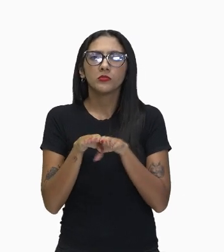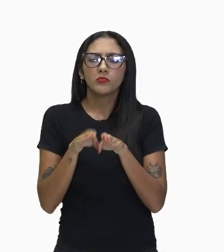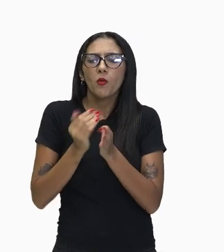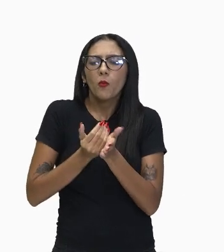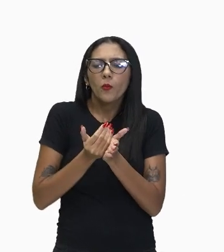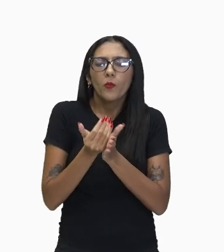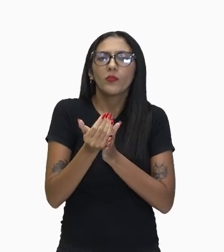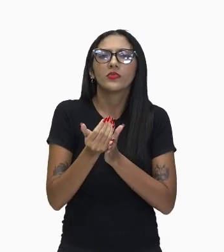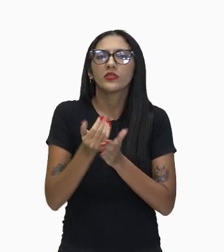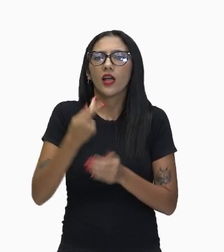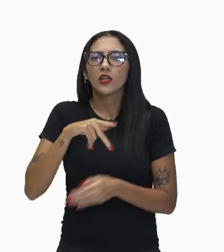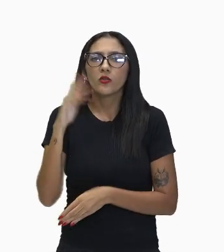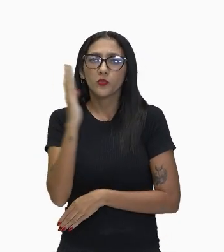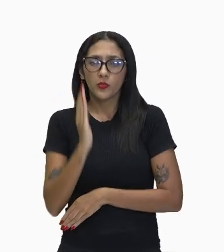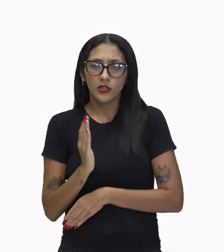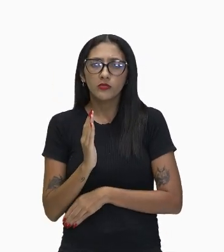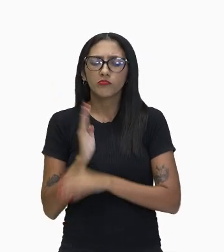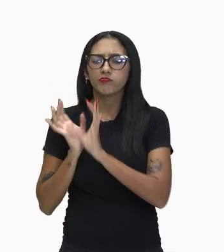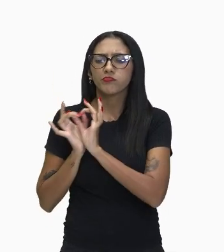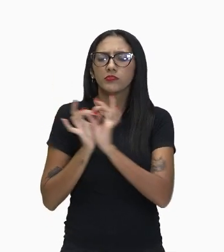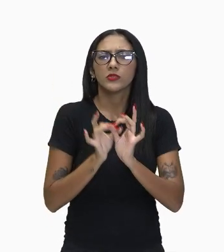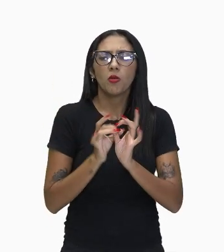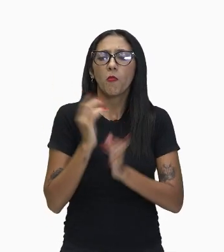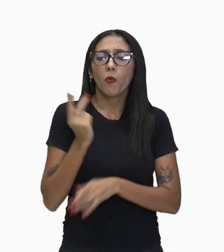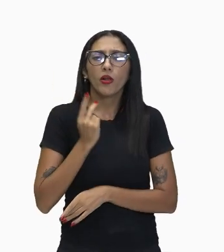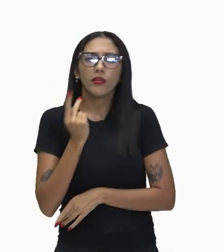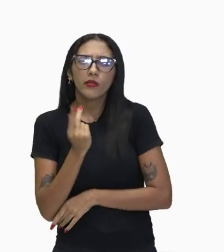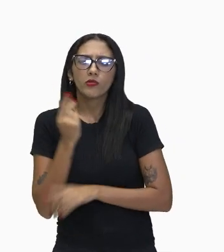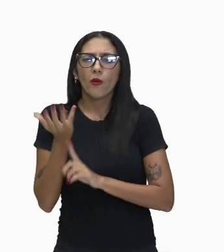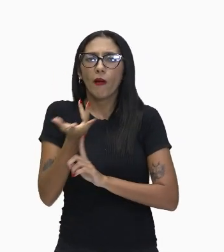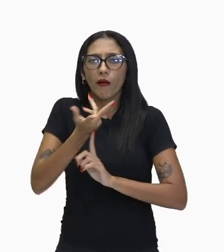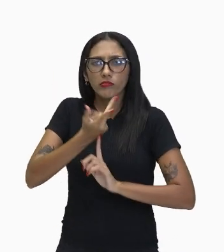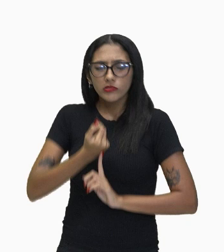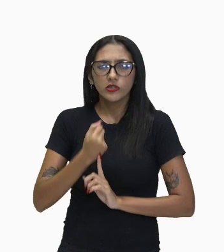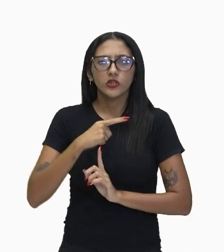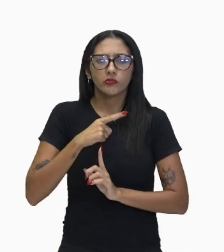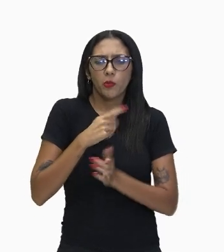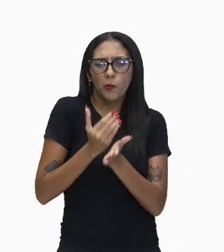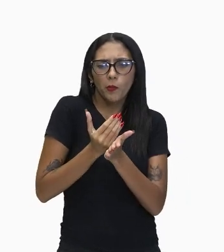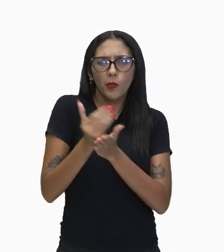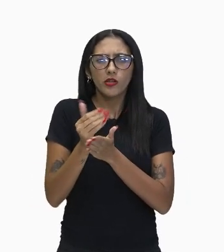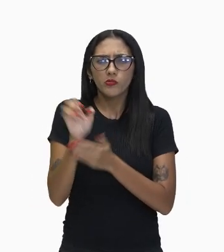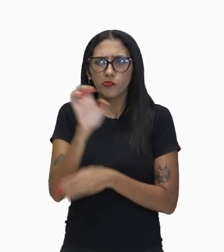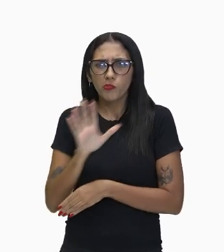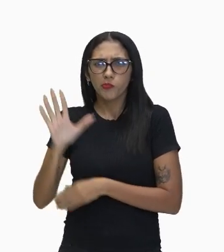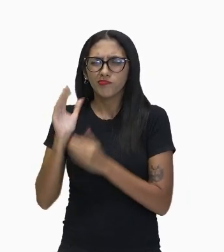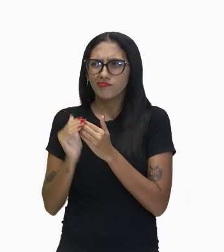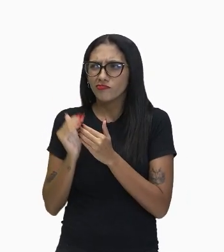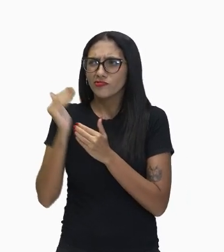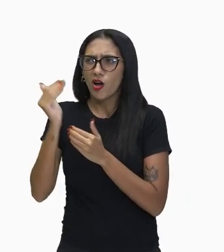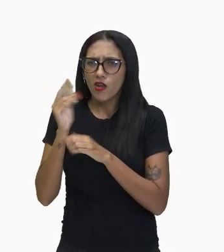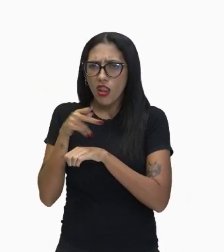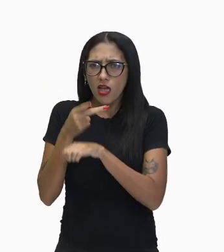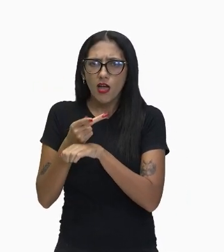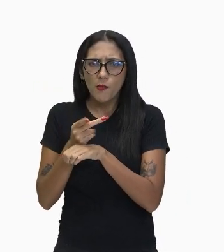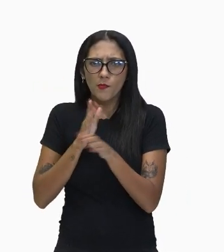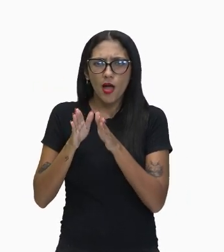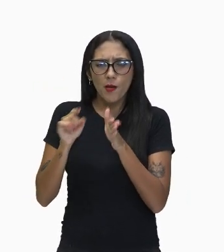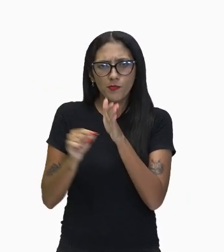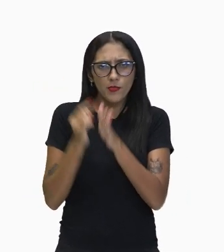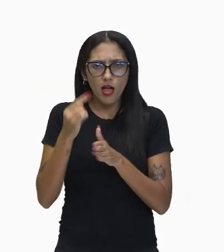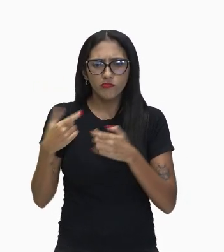Brasil os movimentos político-artísticos surgidos na Europa após a Primeira Guerra Mundial. E por